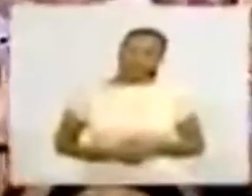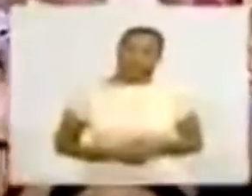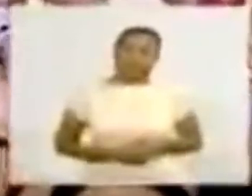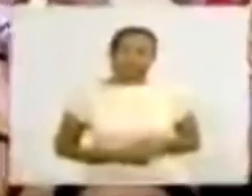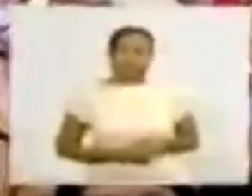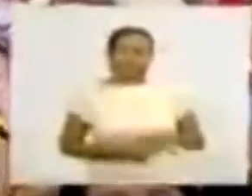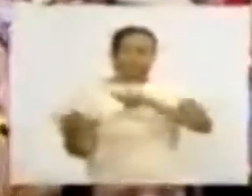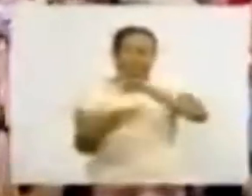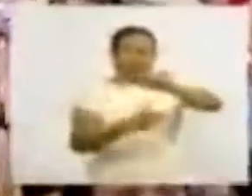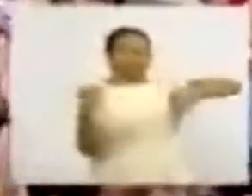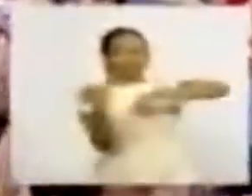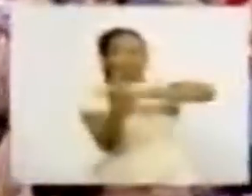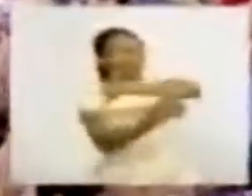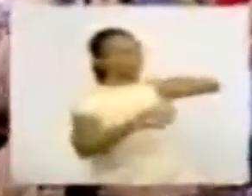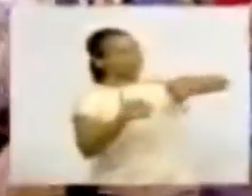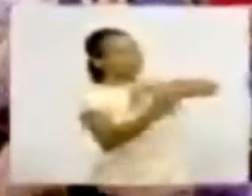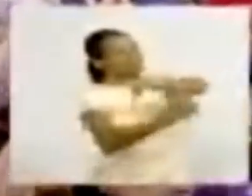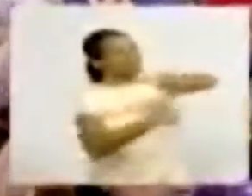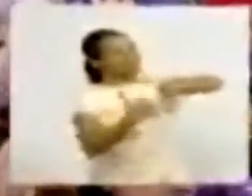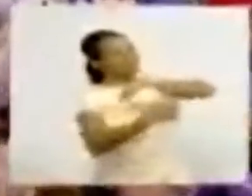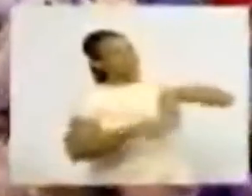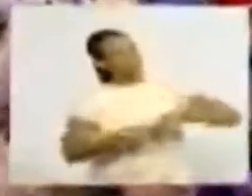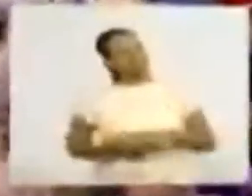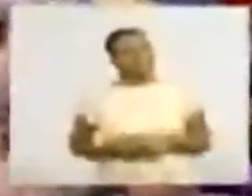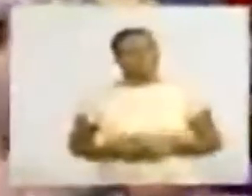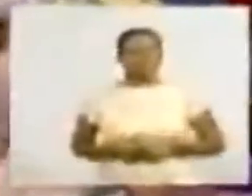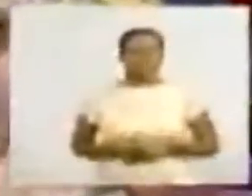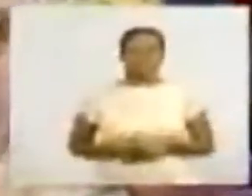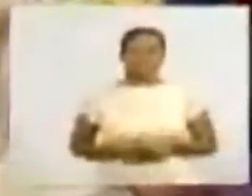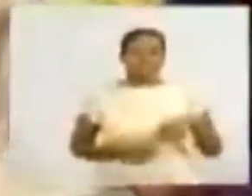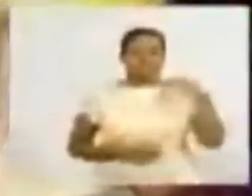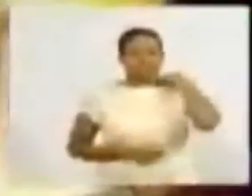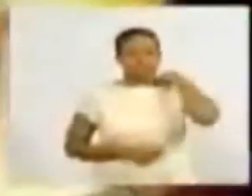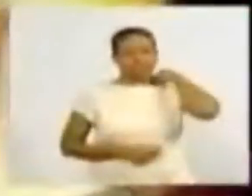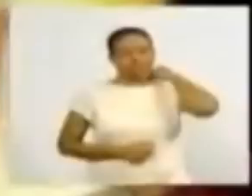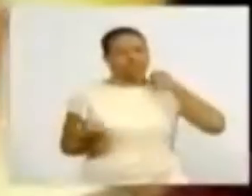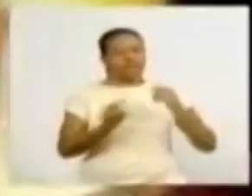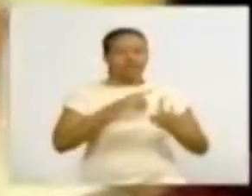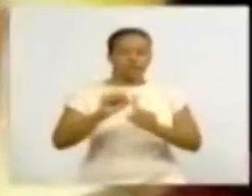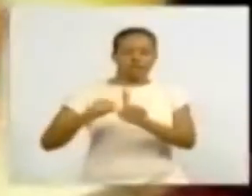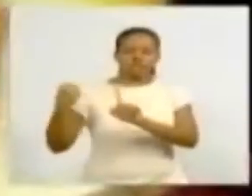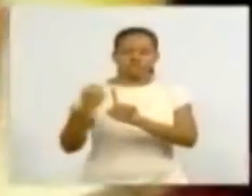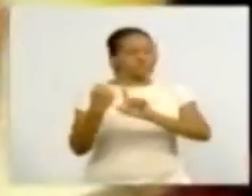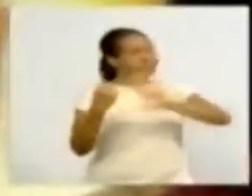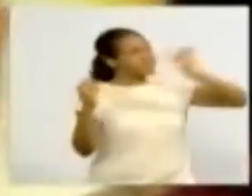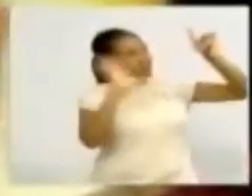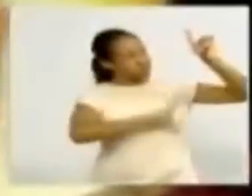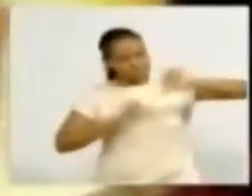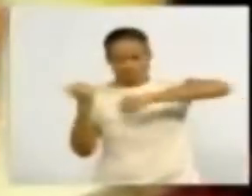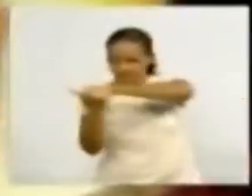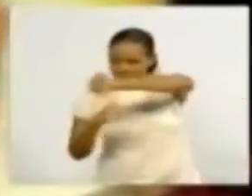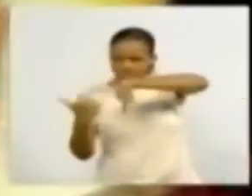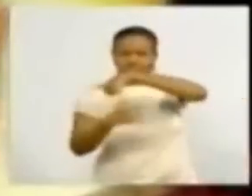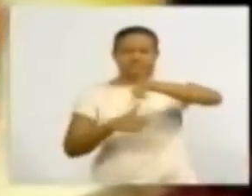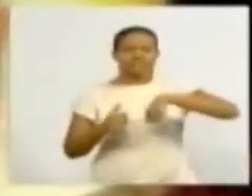do seu amor. A transformar o mundo. A transformar o mundo. A transformar a nossa sociedade. A transformar a